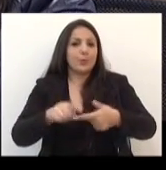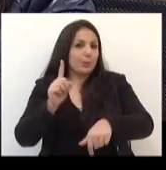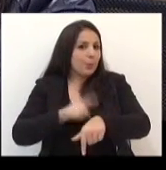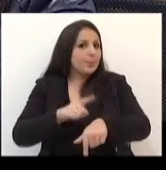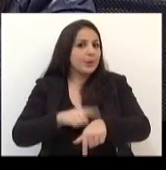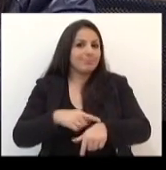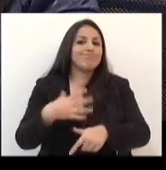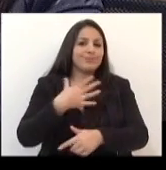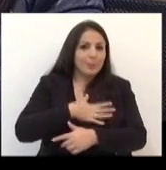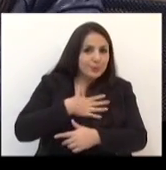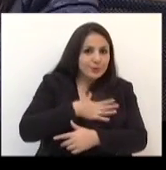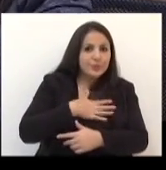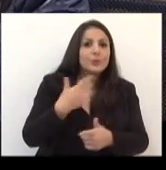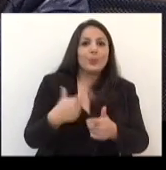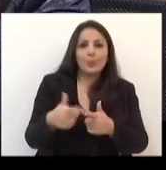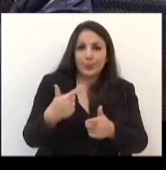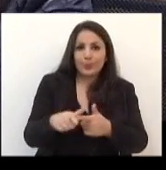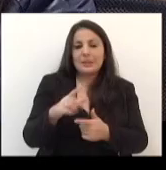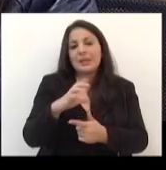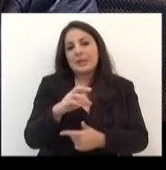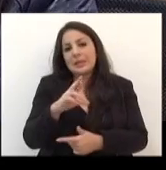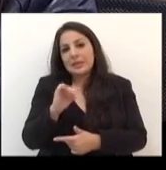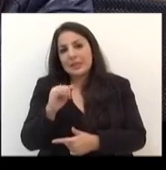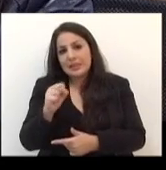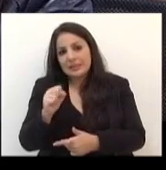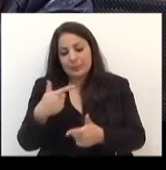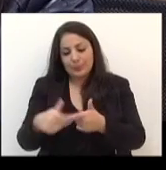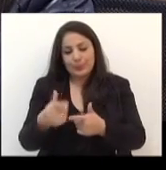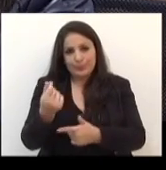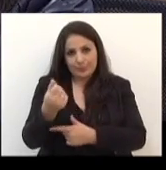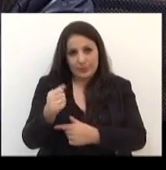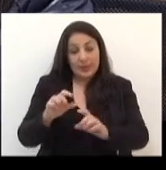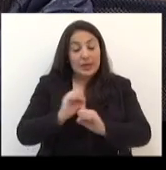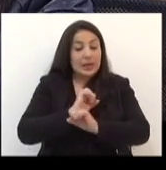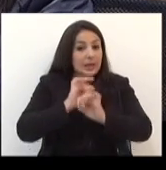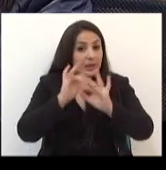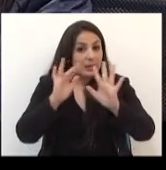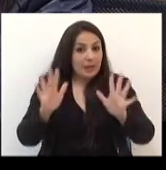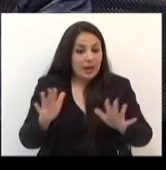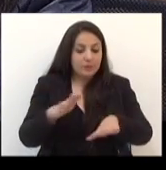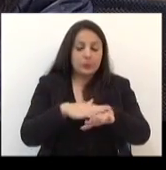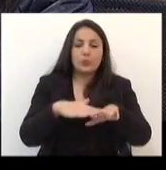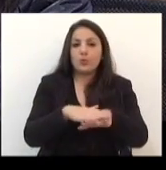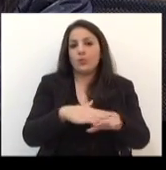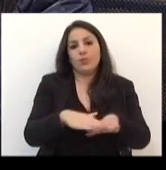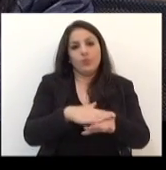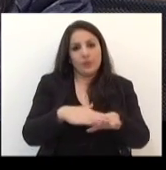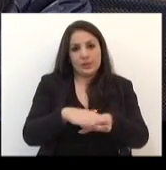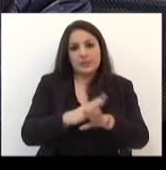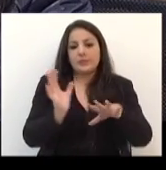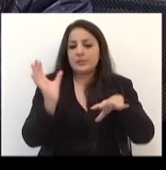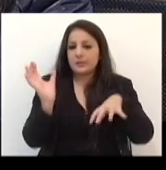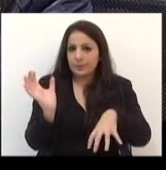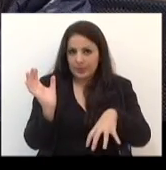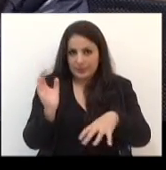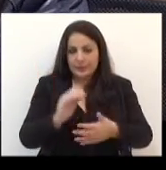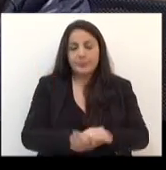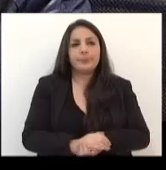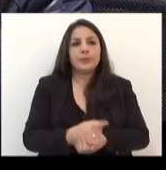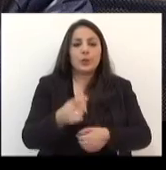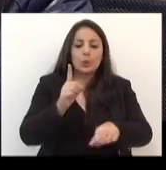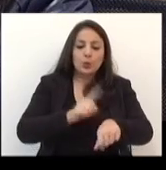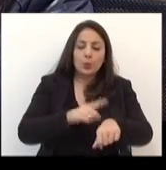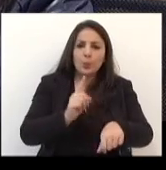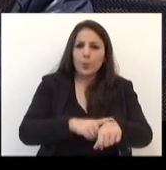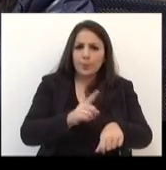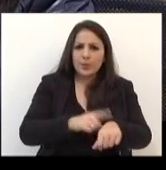alguma coisa da crise. Agora. Então, assim, muito claro, conversas franquíssimas em Brasília. No